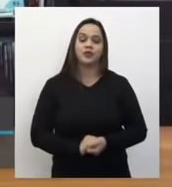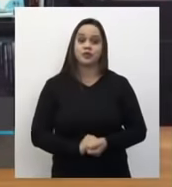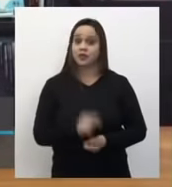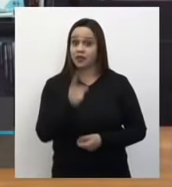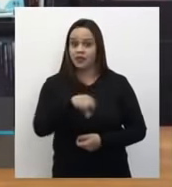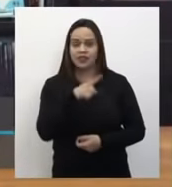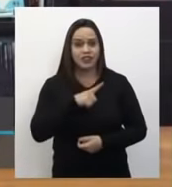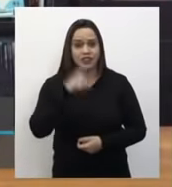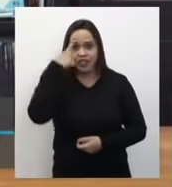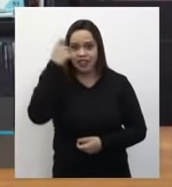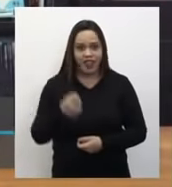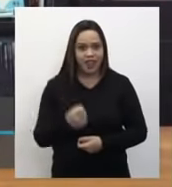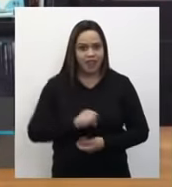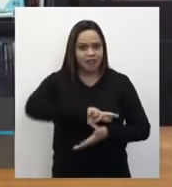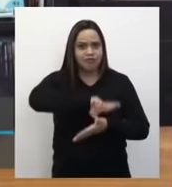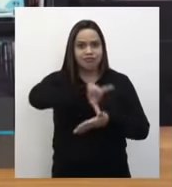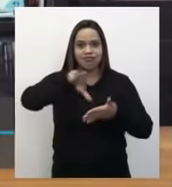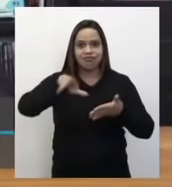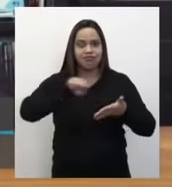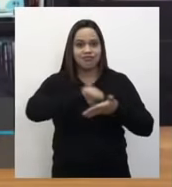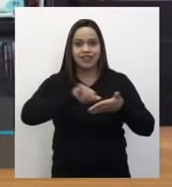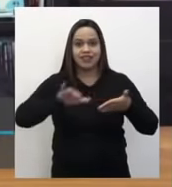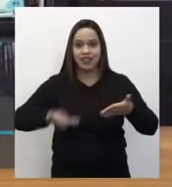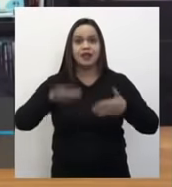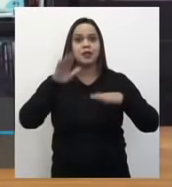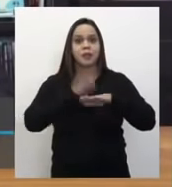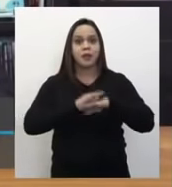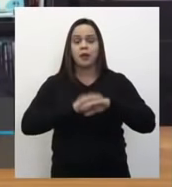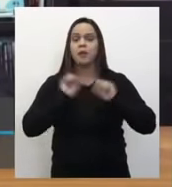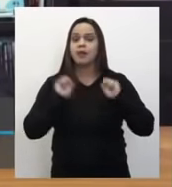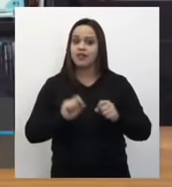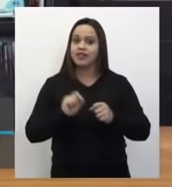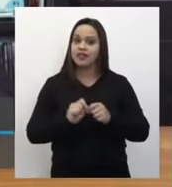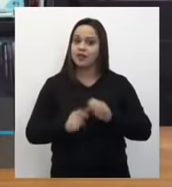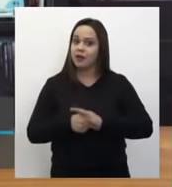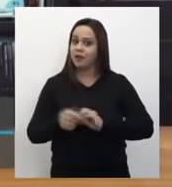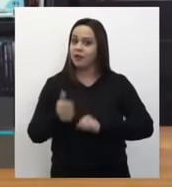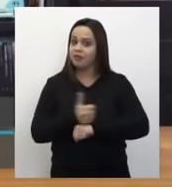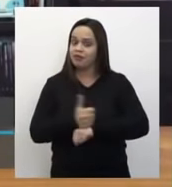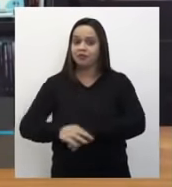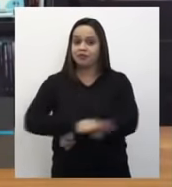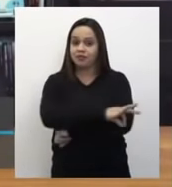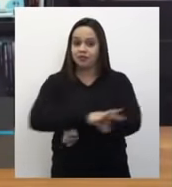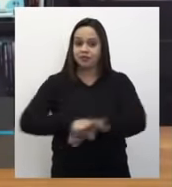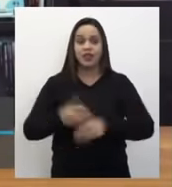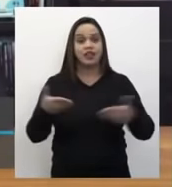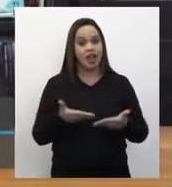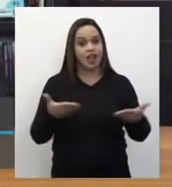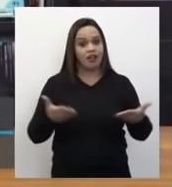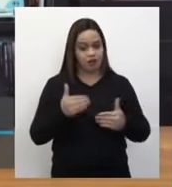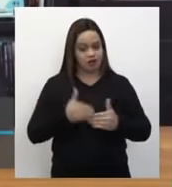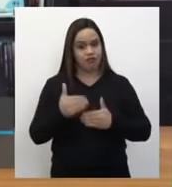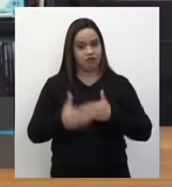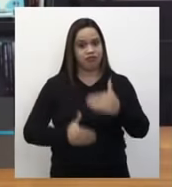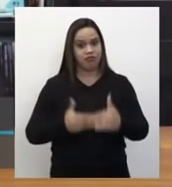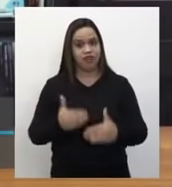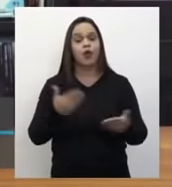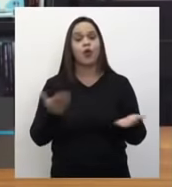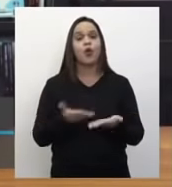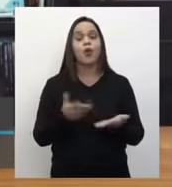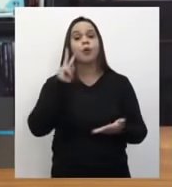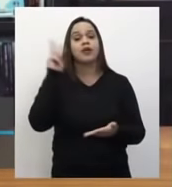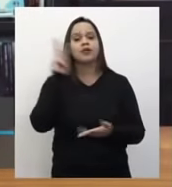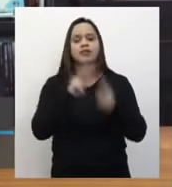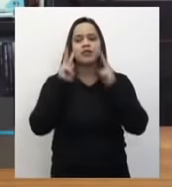da diversidade de atividades que podem ser desenvolvidas pelos arquitetos? Que tal de agora em diante olharem de uma forma